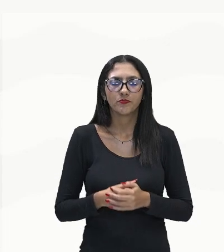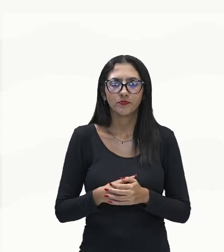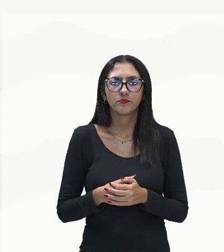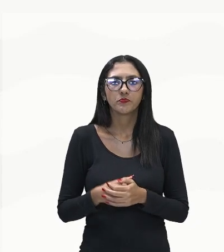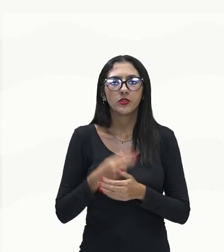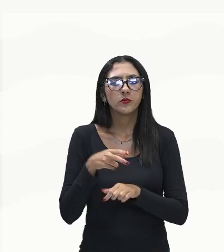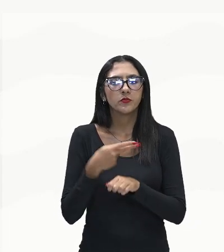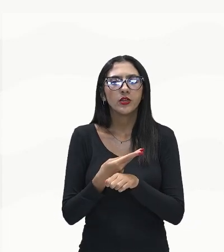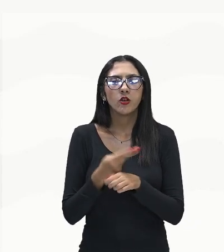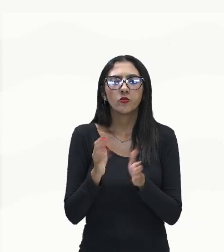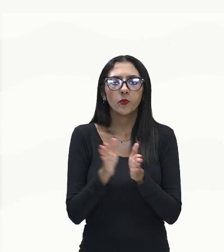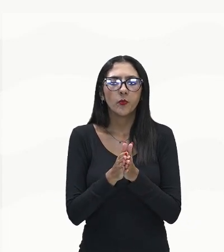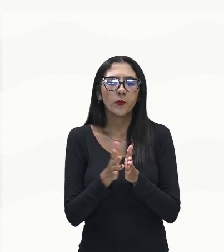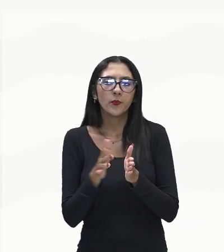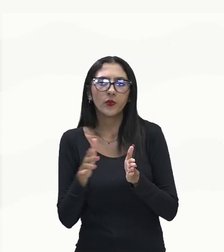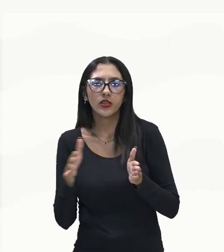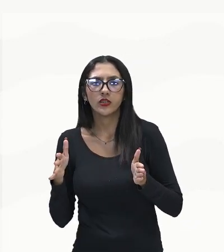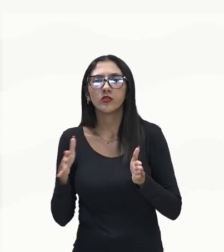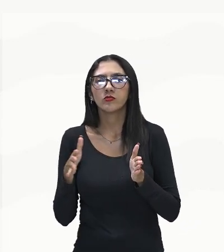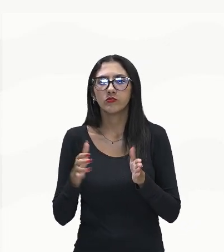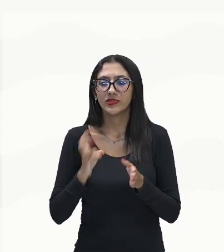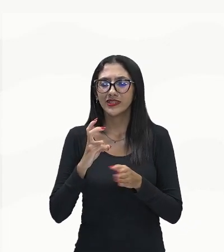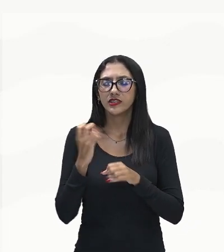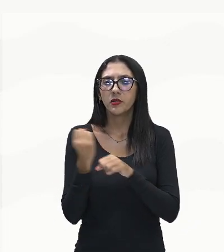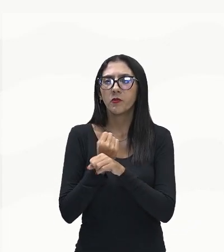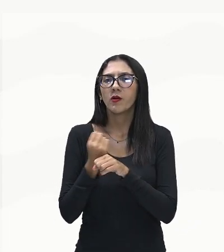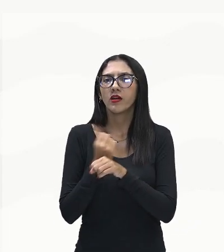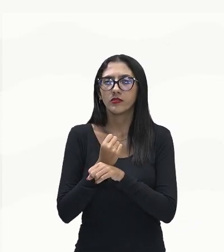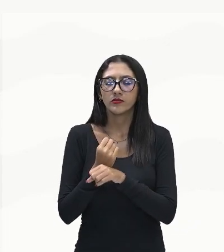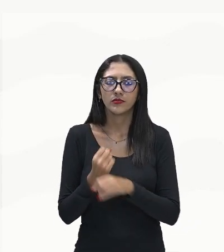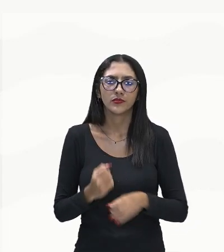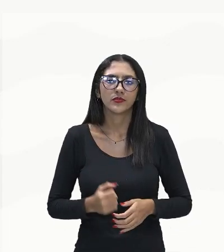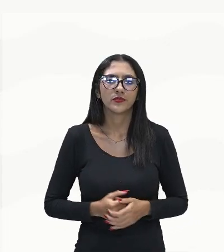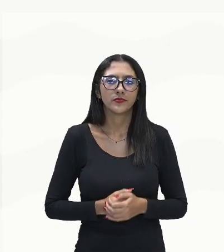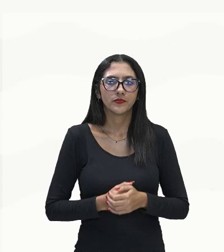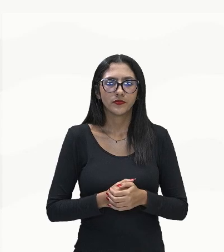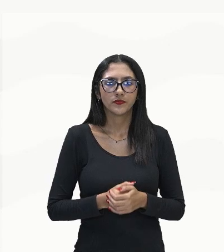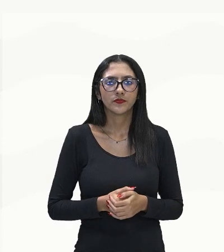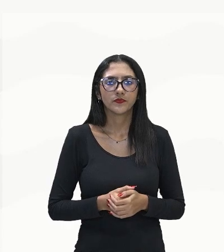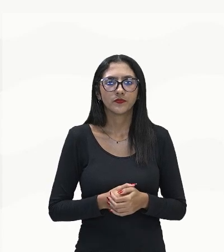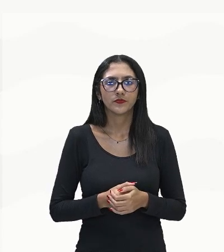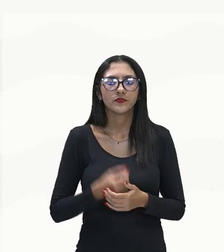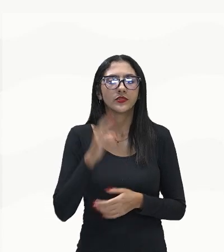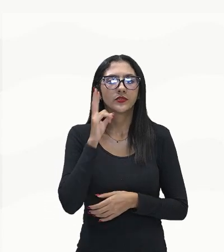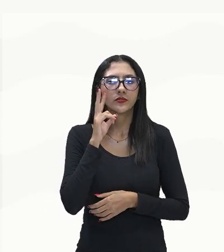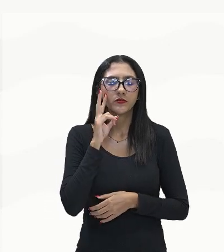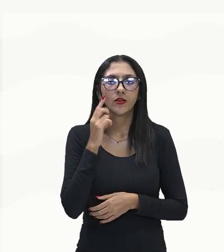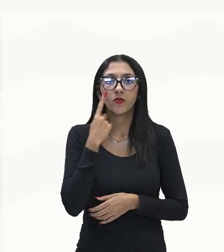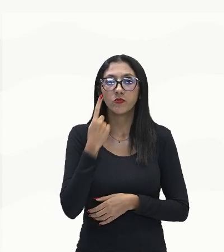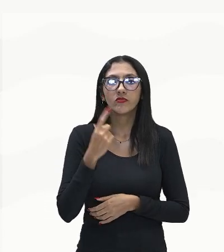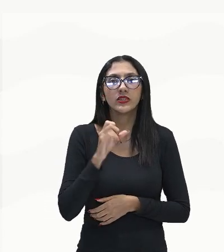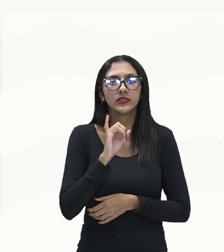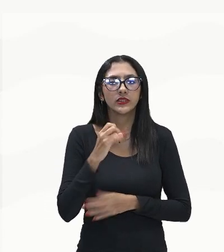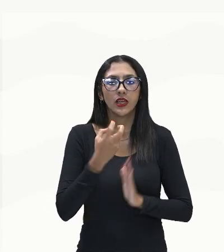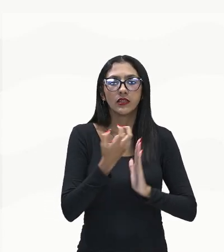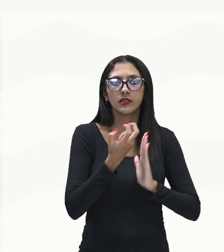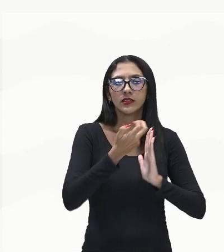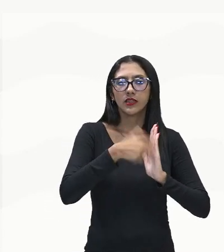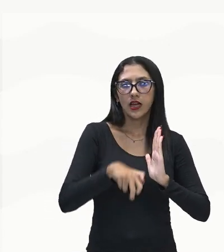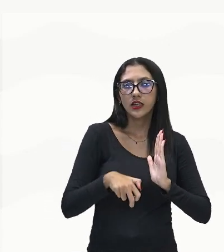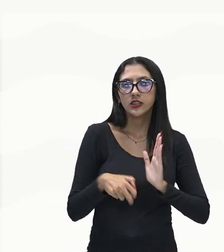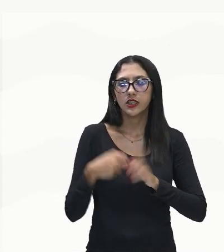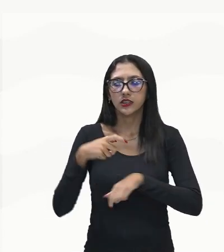5 anos, ok? Como o professor Mário acabou de dizer, vamos logo verificar se a nossa taxa e o